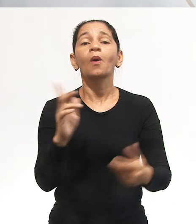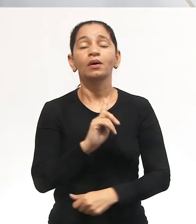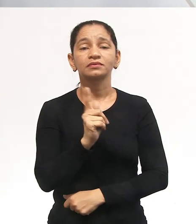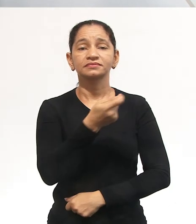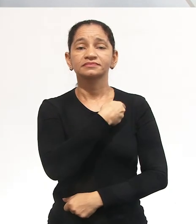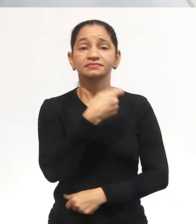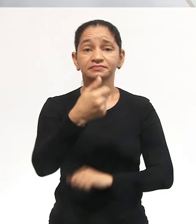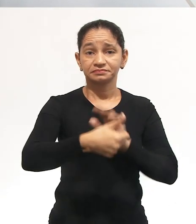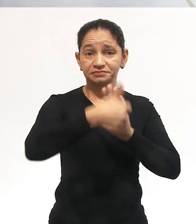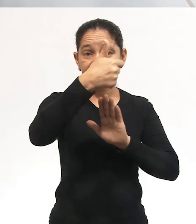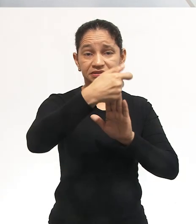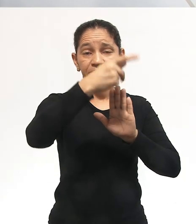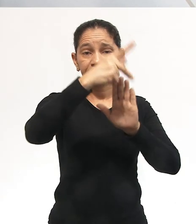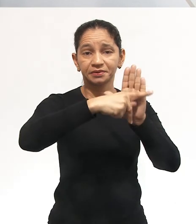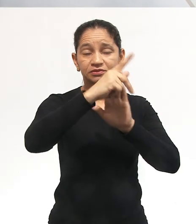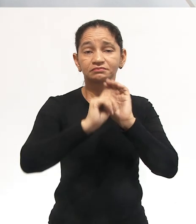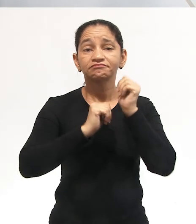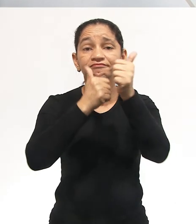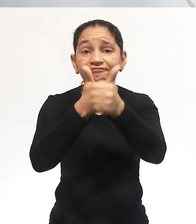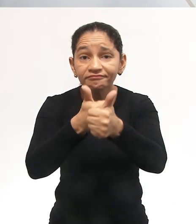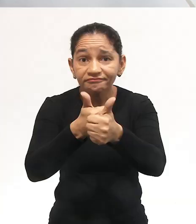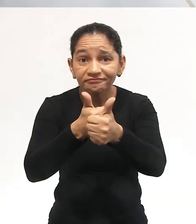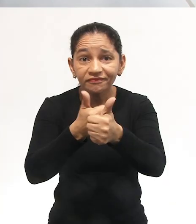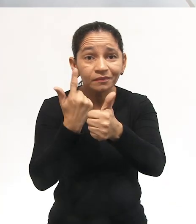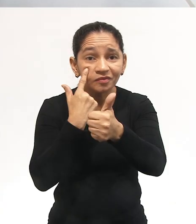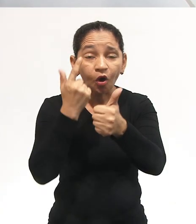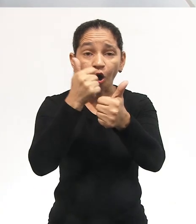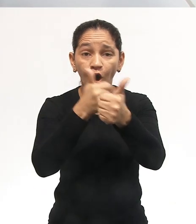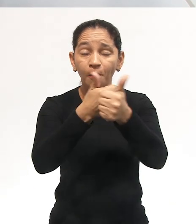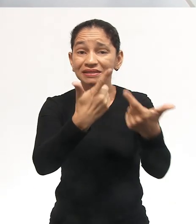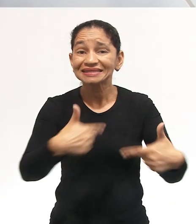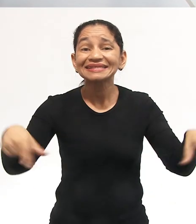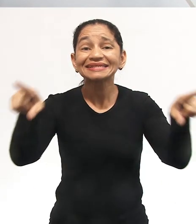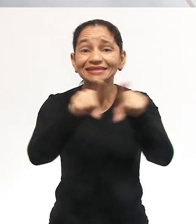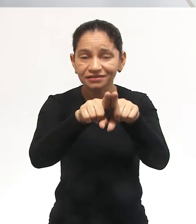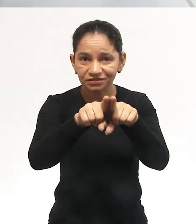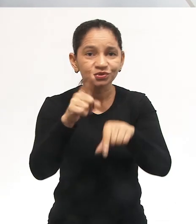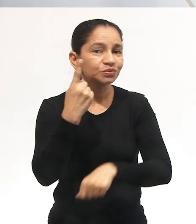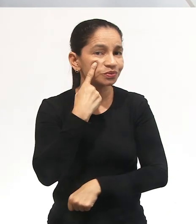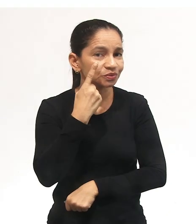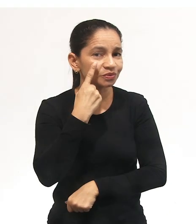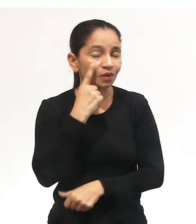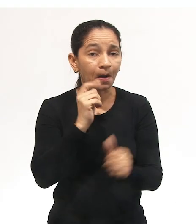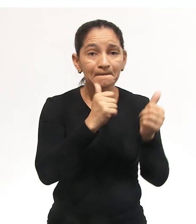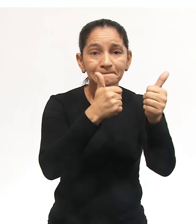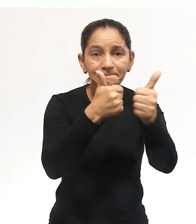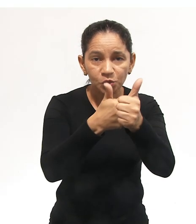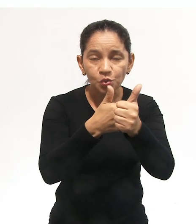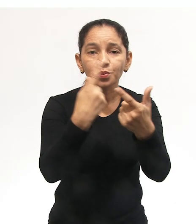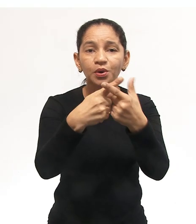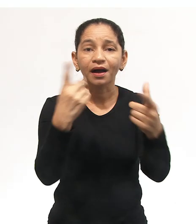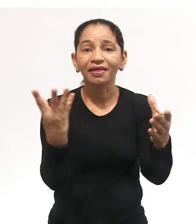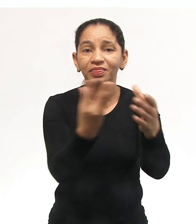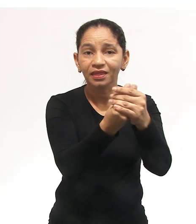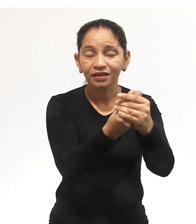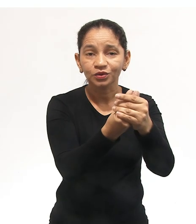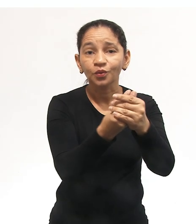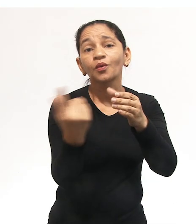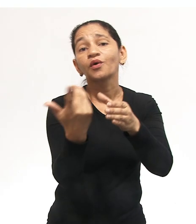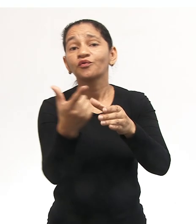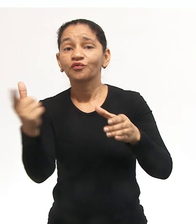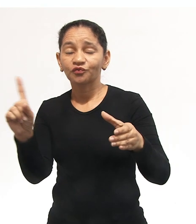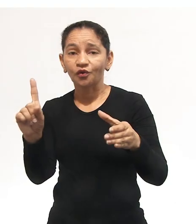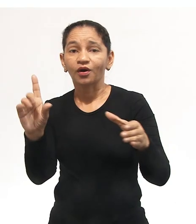tem como princípio lá o planejamento e o acompanhamento prévio e concomitante. Vocês veem que tem acompanhamento de 2 em 2